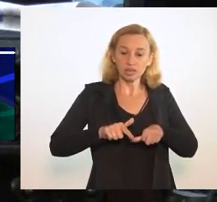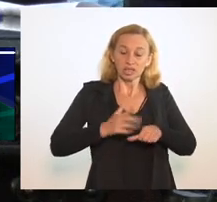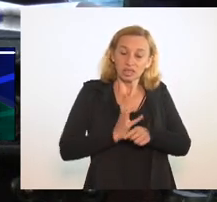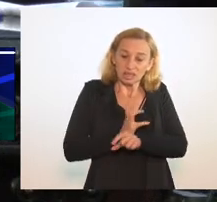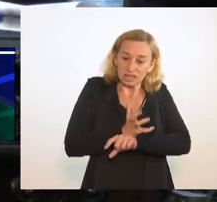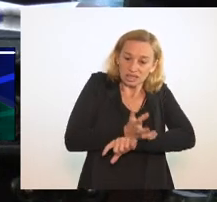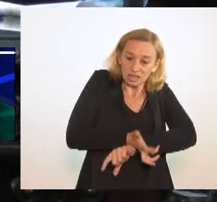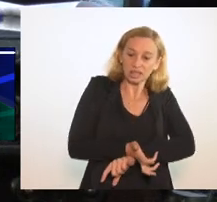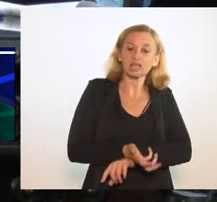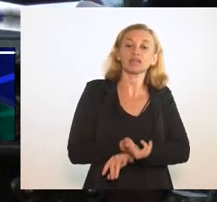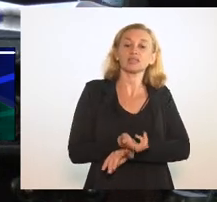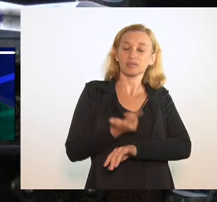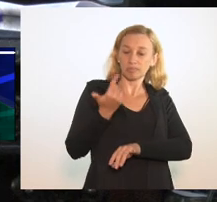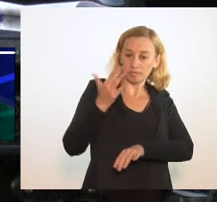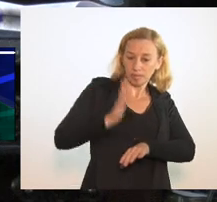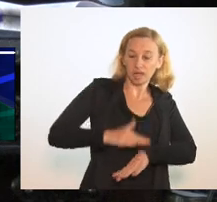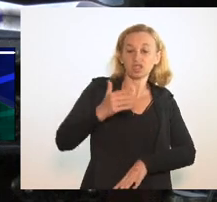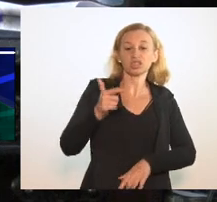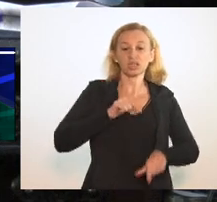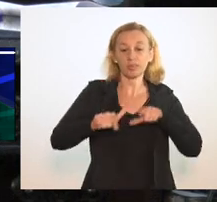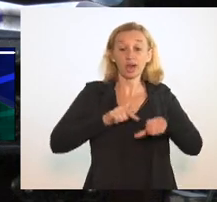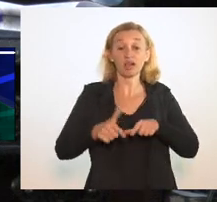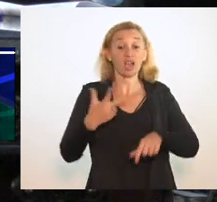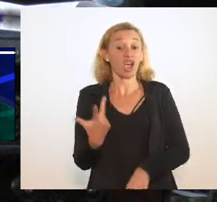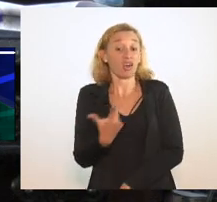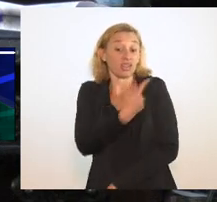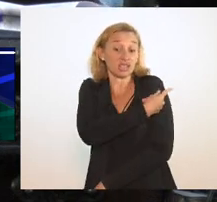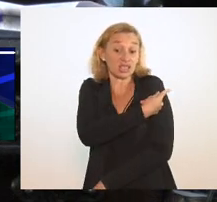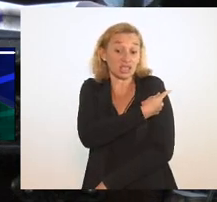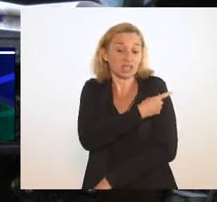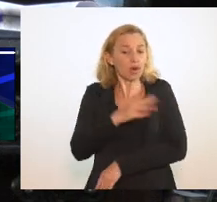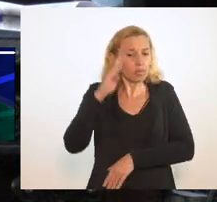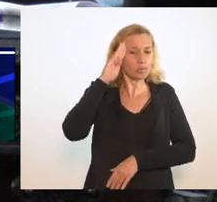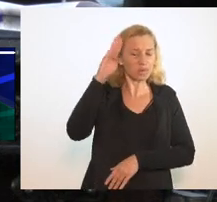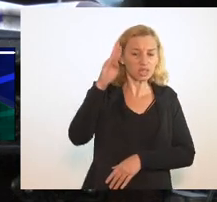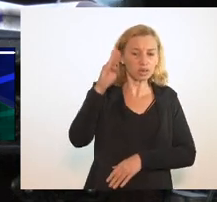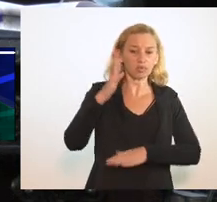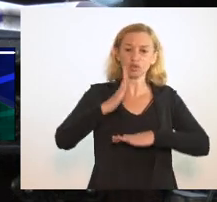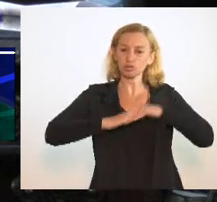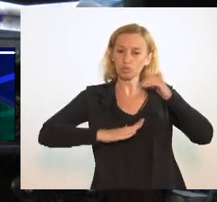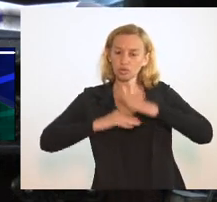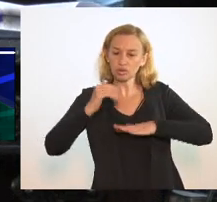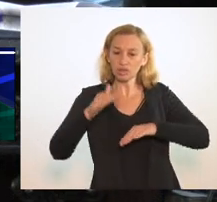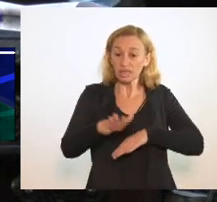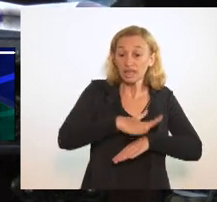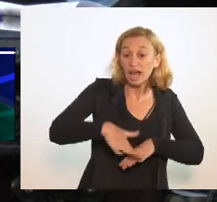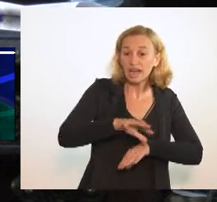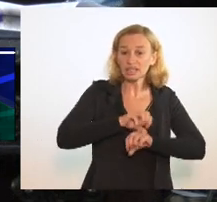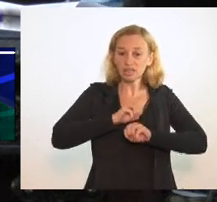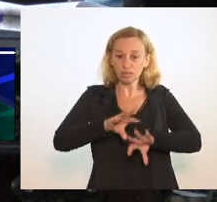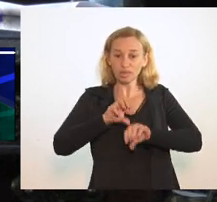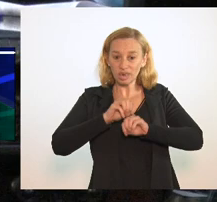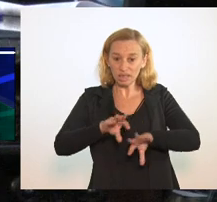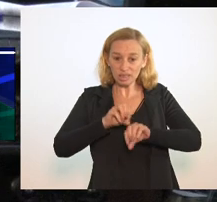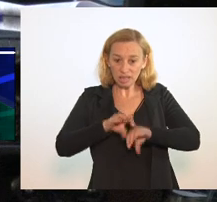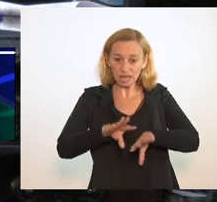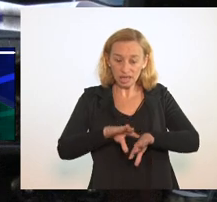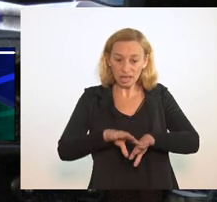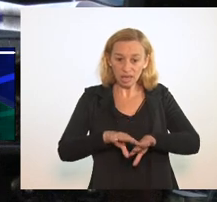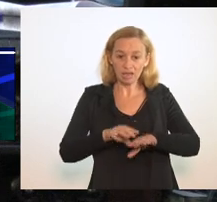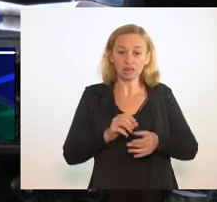trabalho. A vacinação, prioritária para os profissionais da educação, é uma